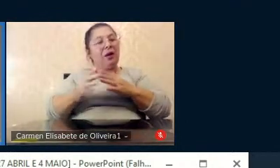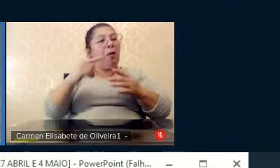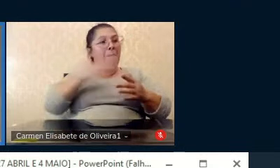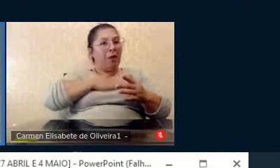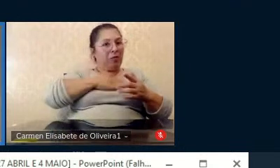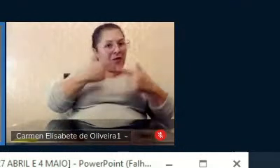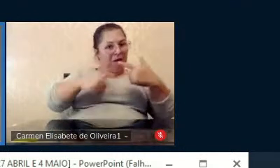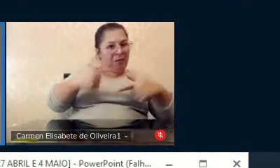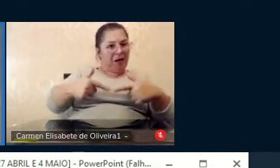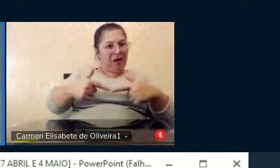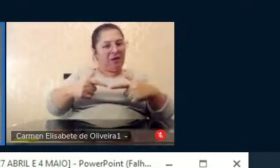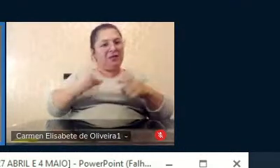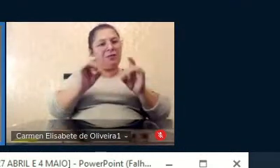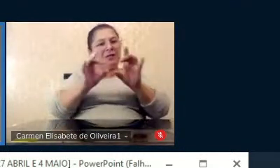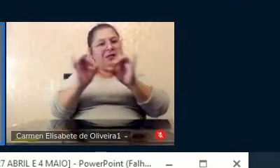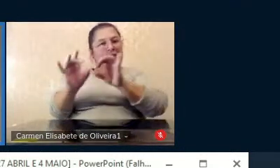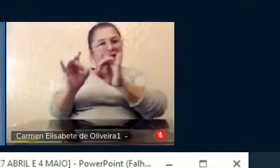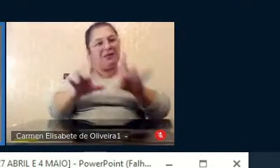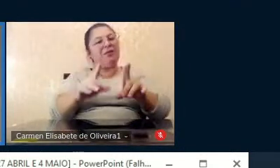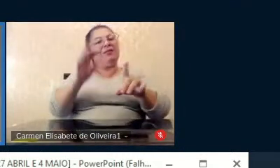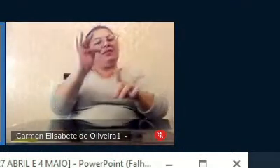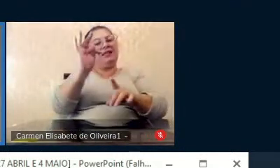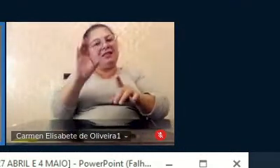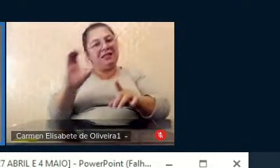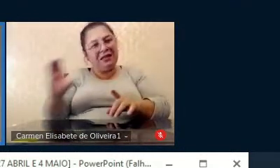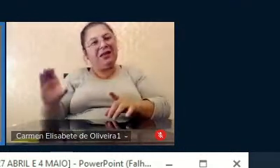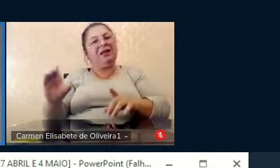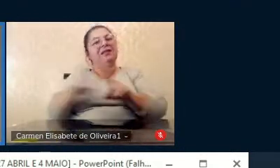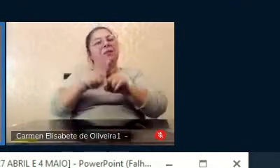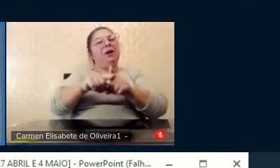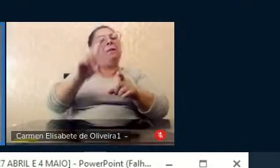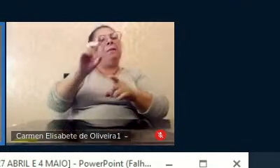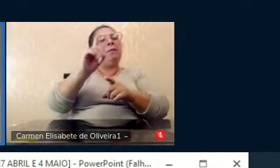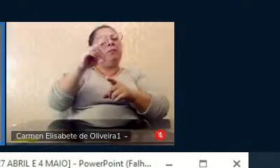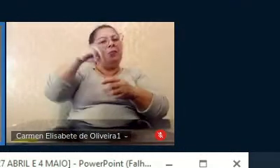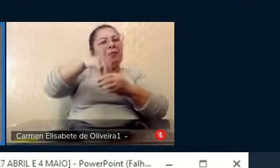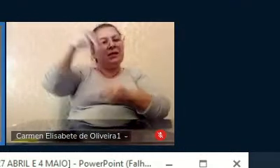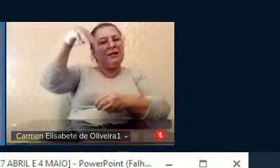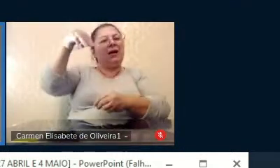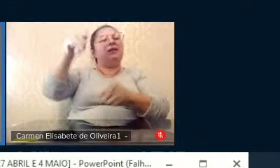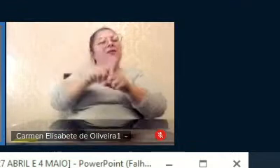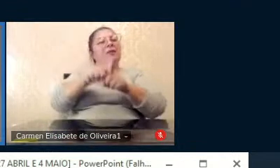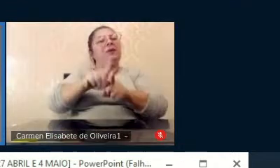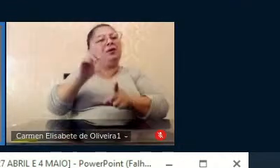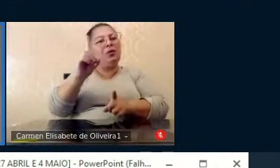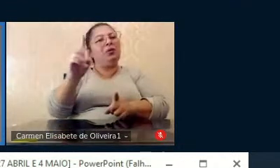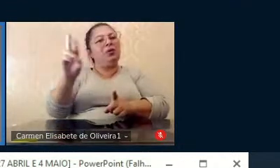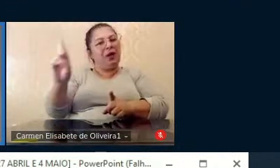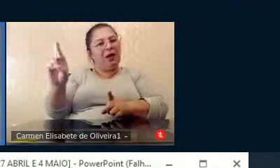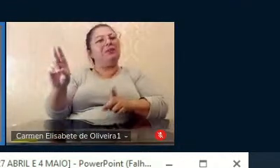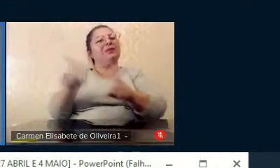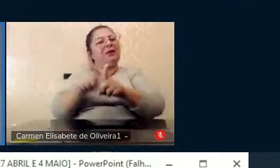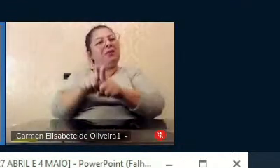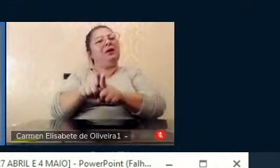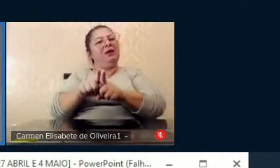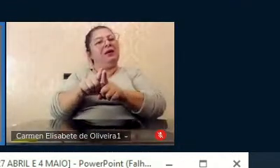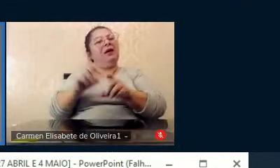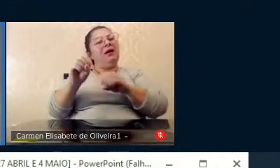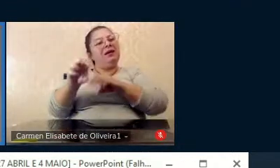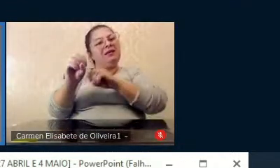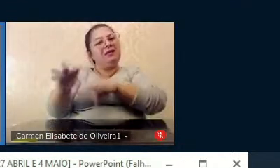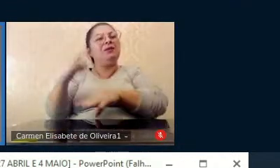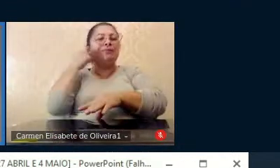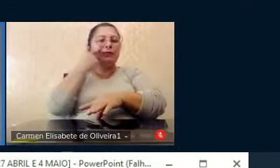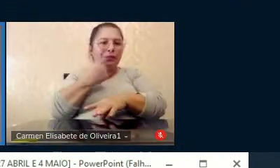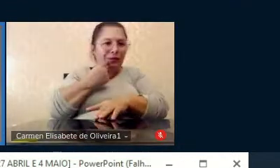trabalho de especialização, de TCC, especialização, mestrado, e agora doutorado toda na área de educação de surdos,